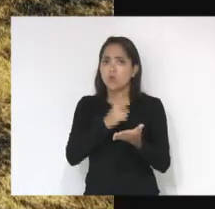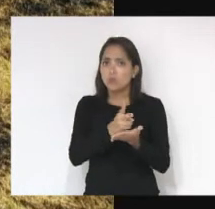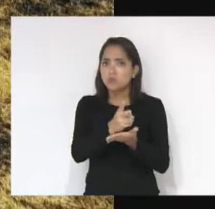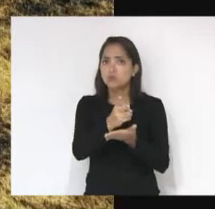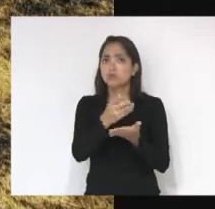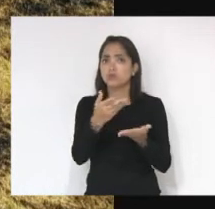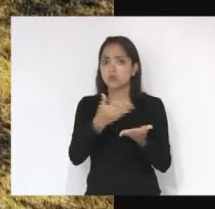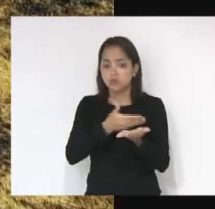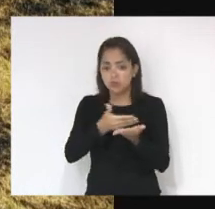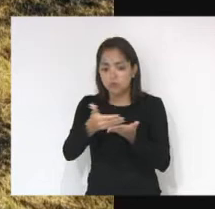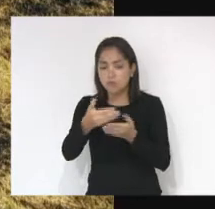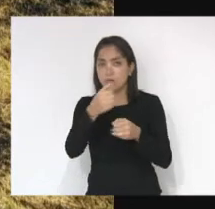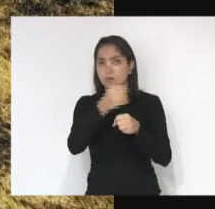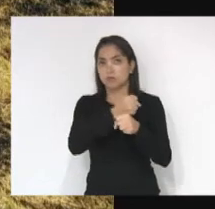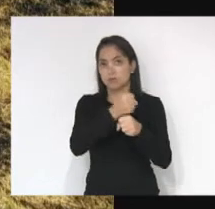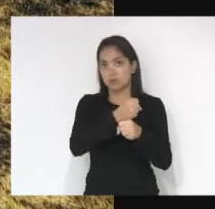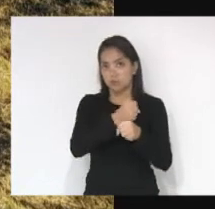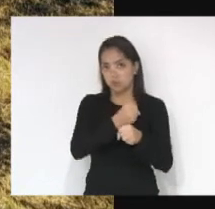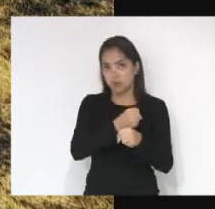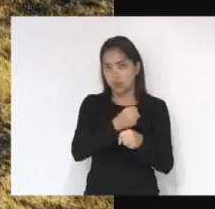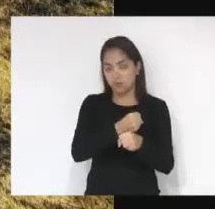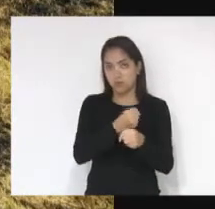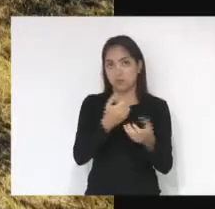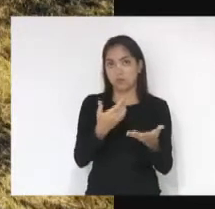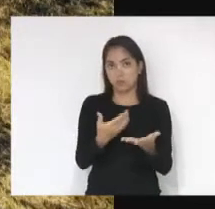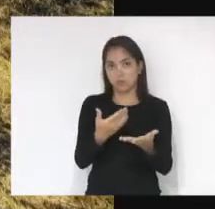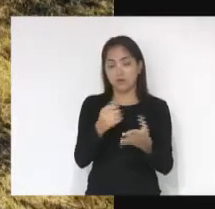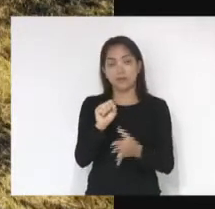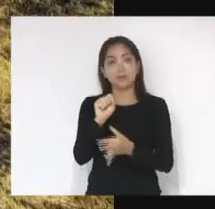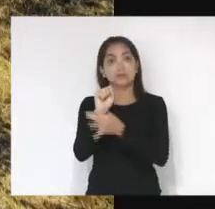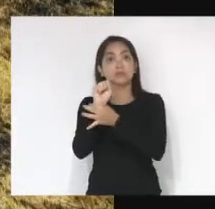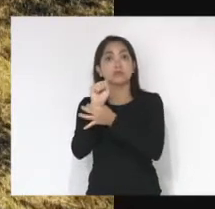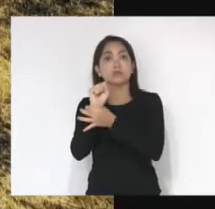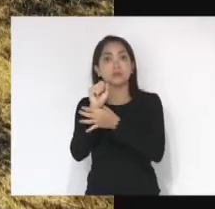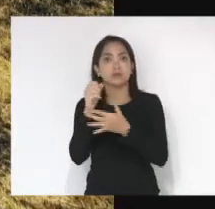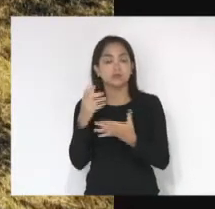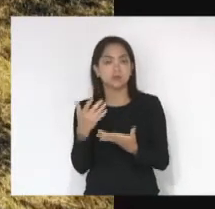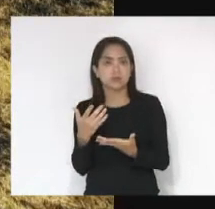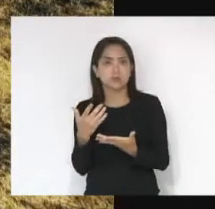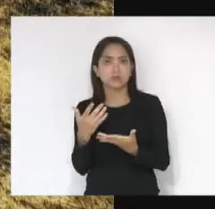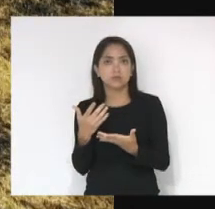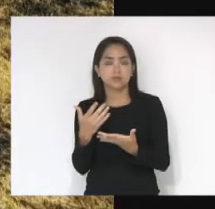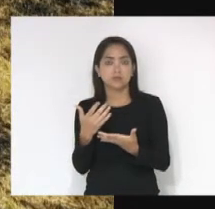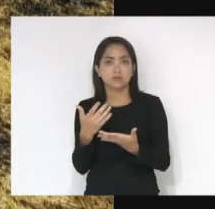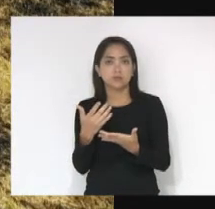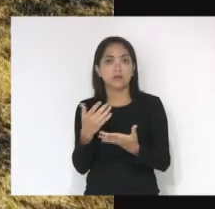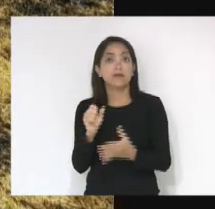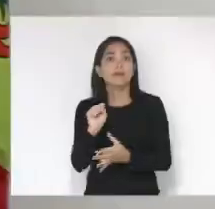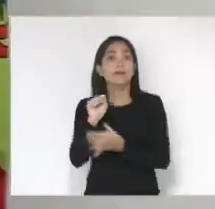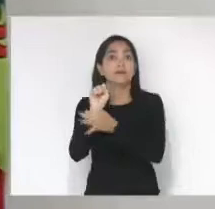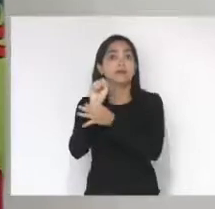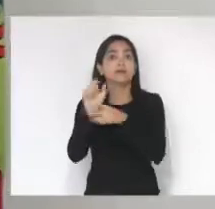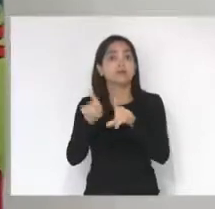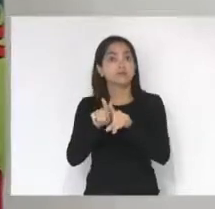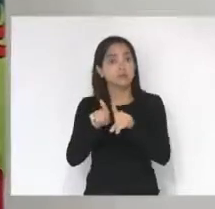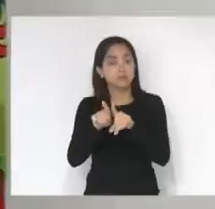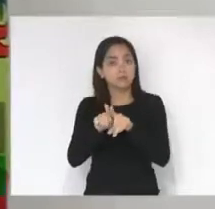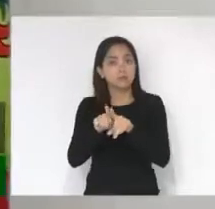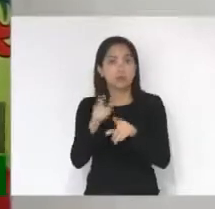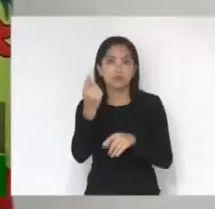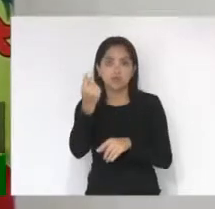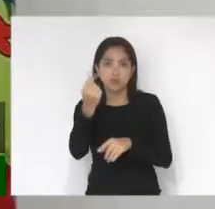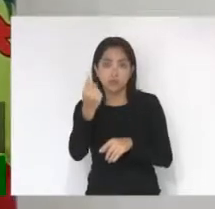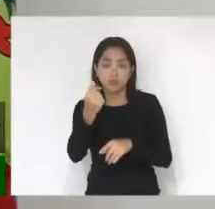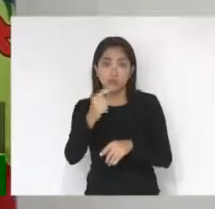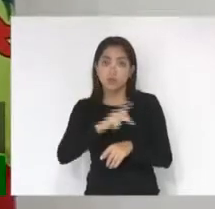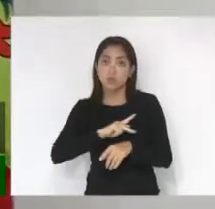a esta obra, no qual vai trazer segurança, vai trazer maior garantia e realmente que o dinheiro público